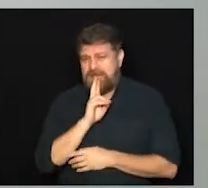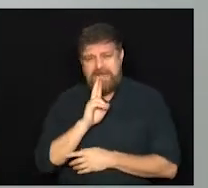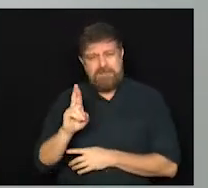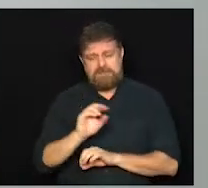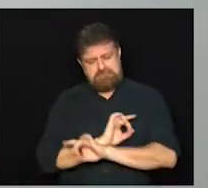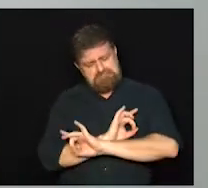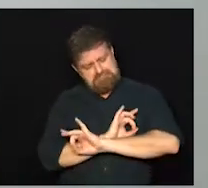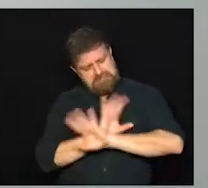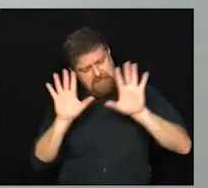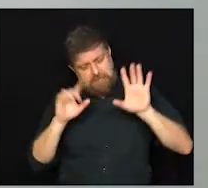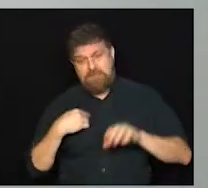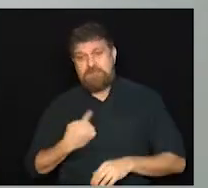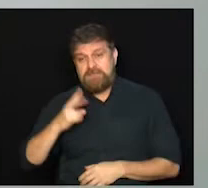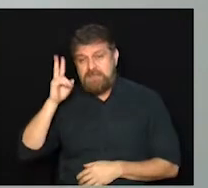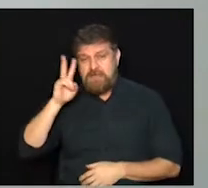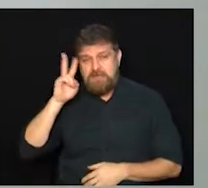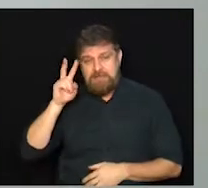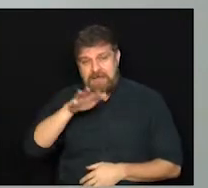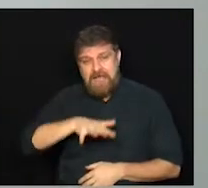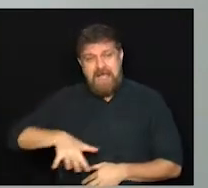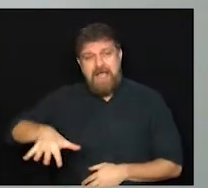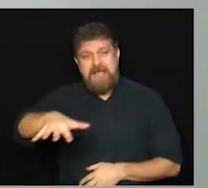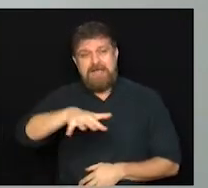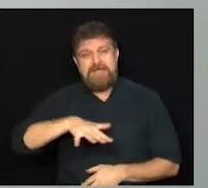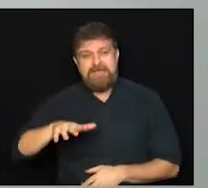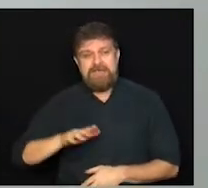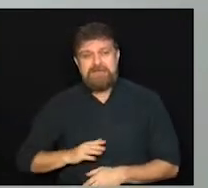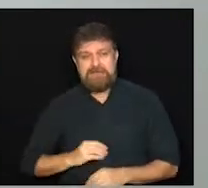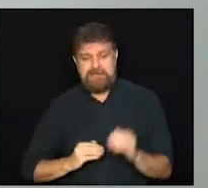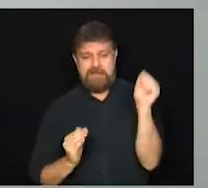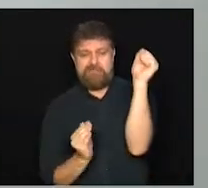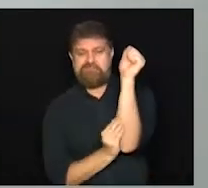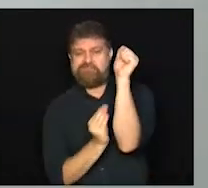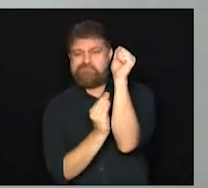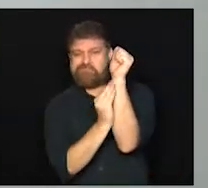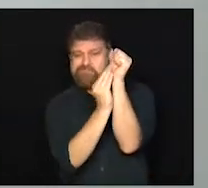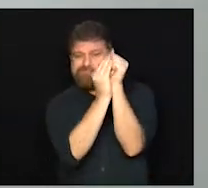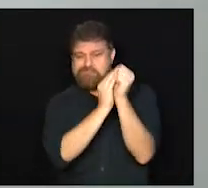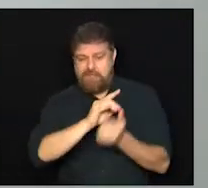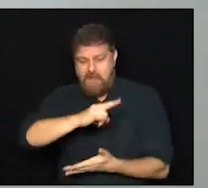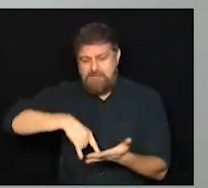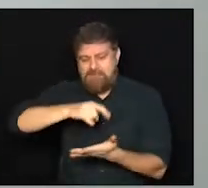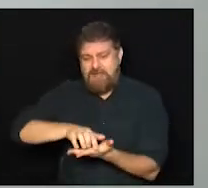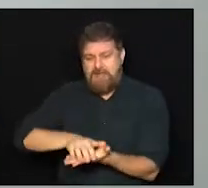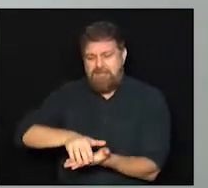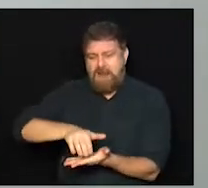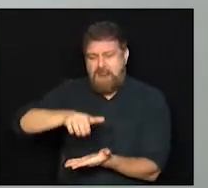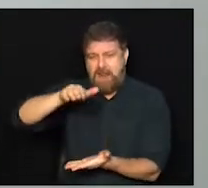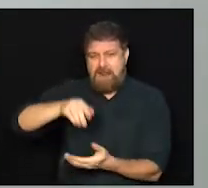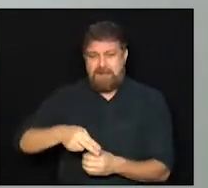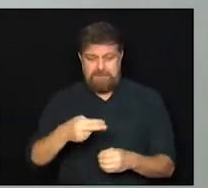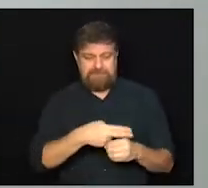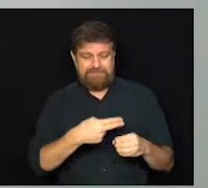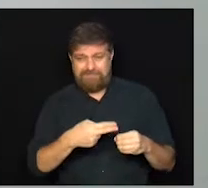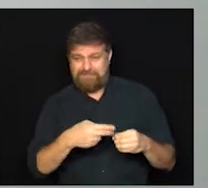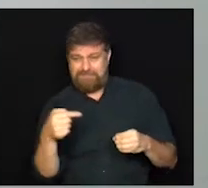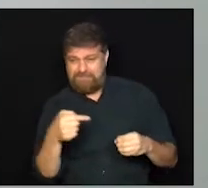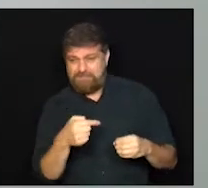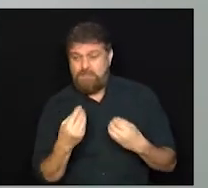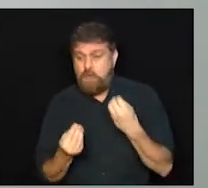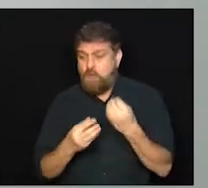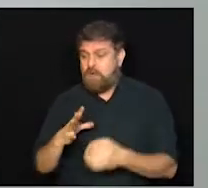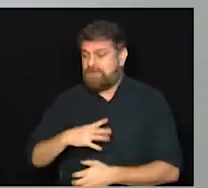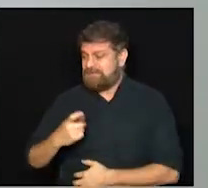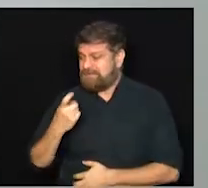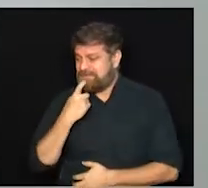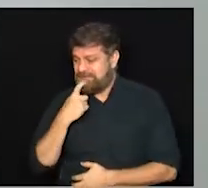lembrar de alguma coisa na área de burocratização, deficiência que vocês têm no município de Campinas, que essa